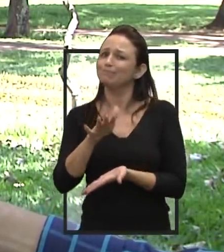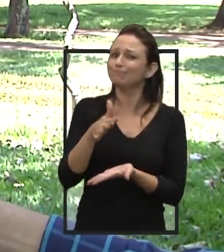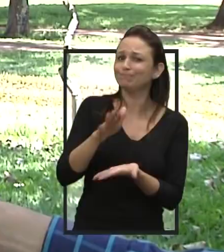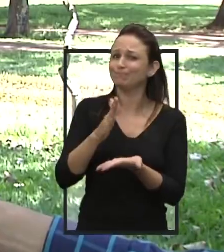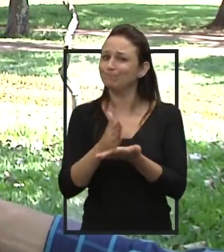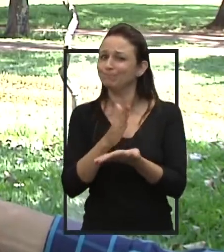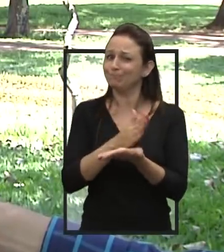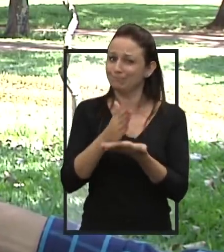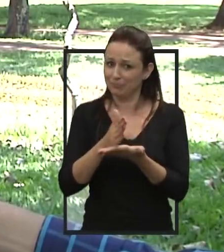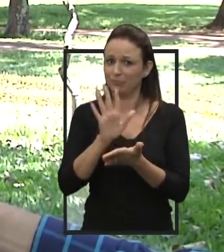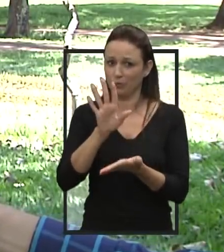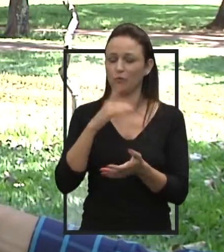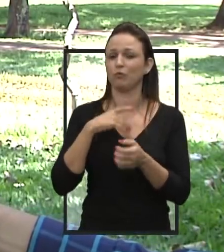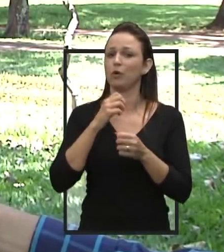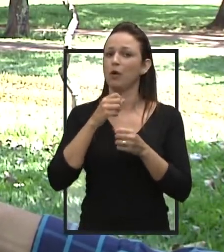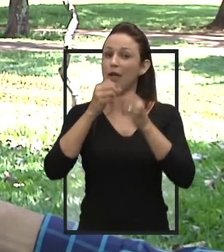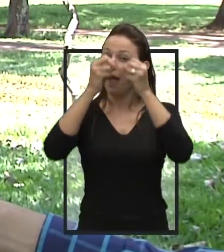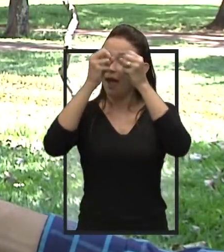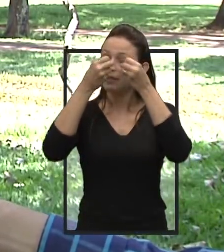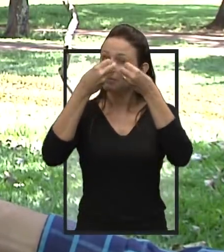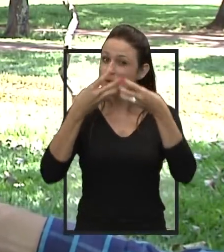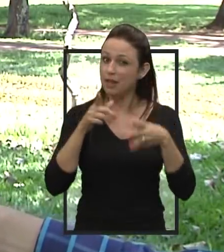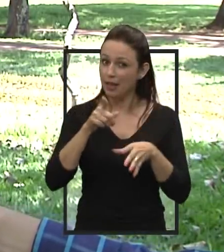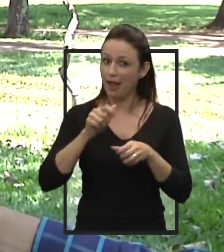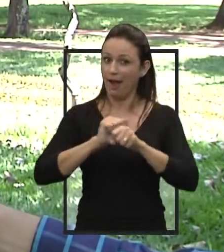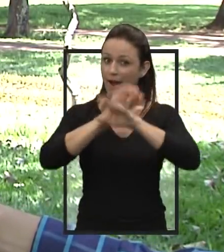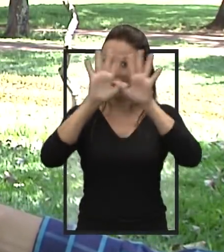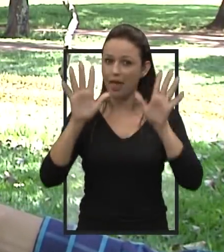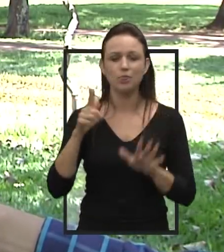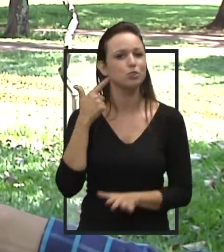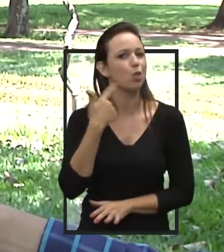Para simplificar, a gente já deixa bem claro, não